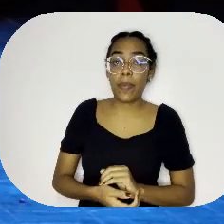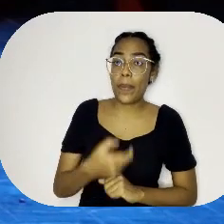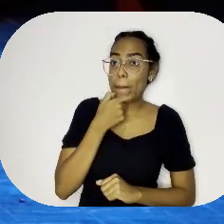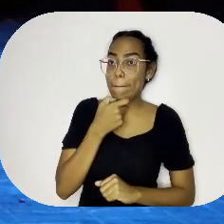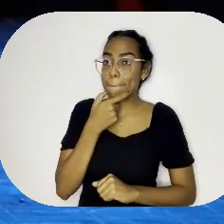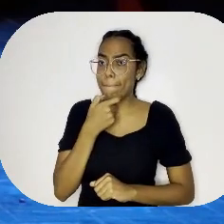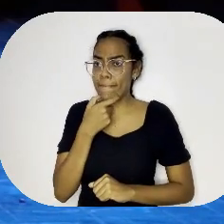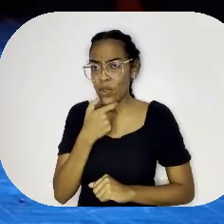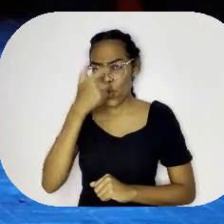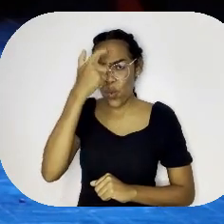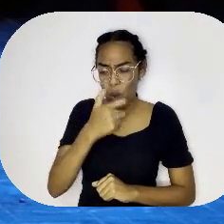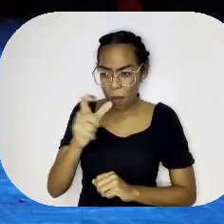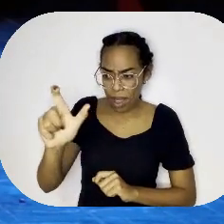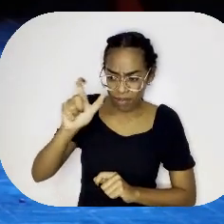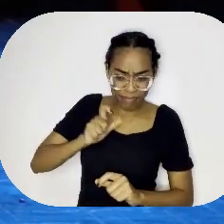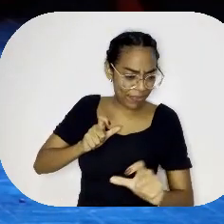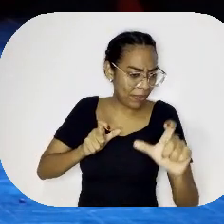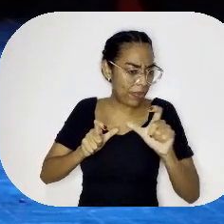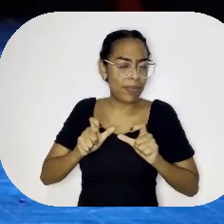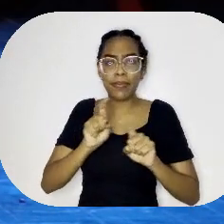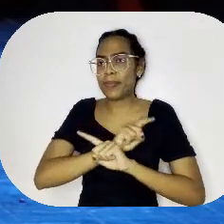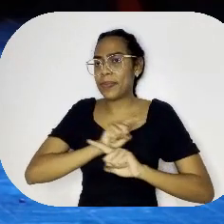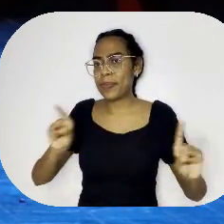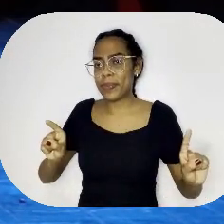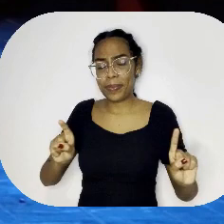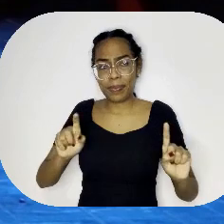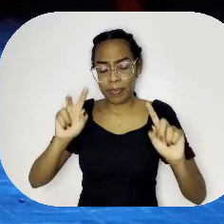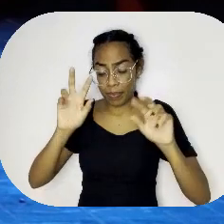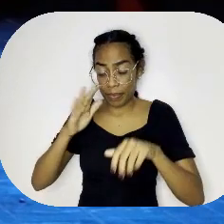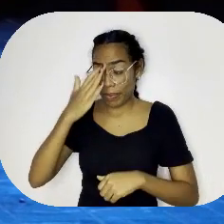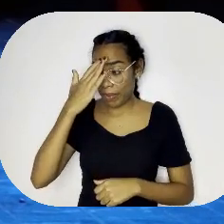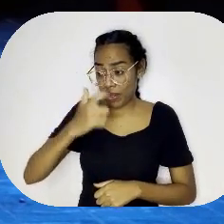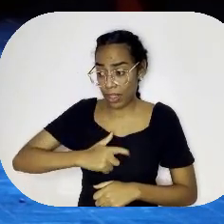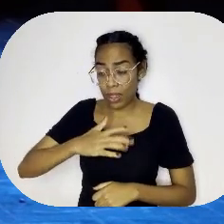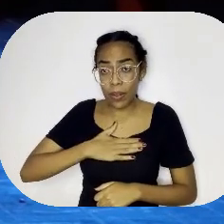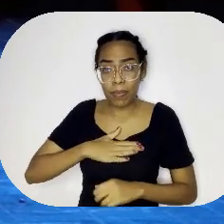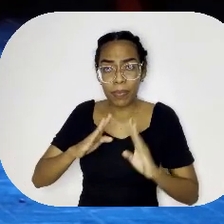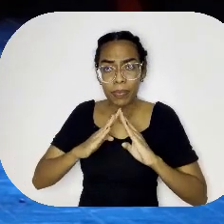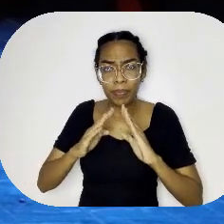Que o homem não te define.